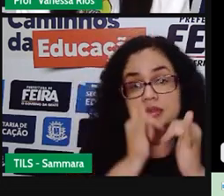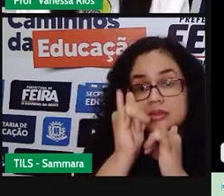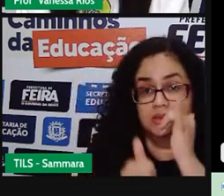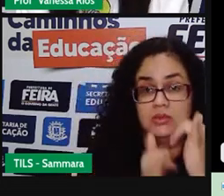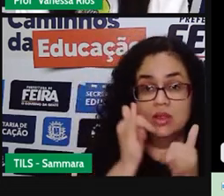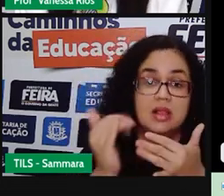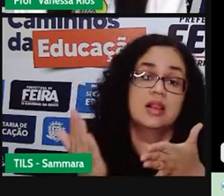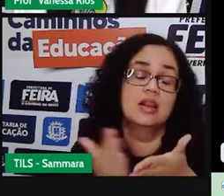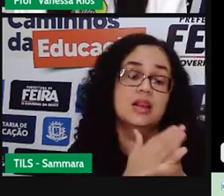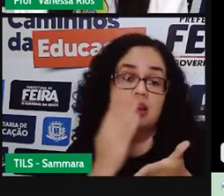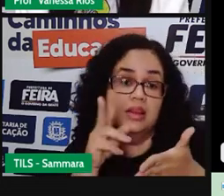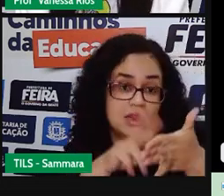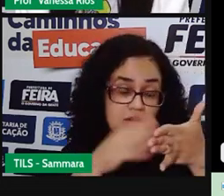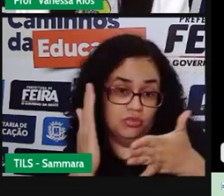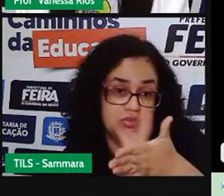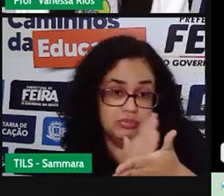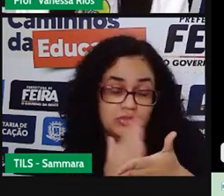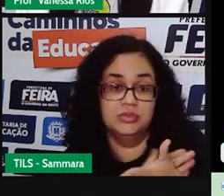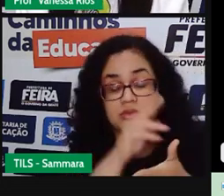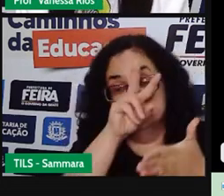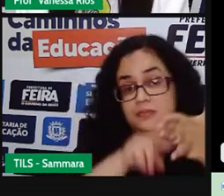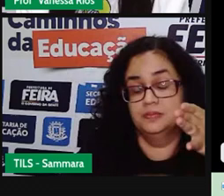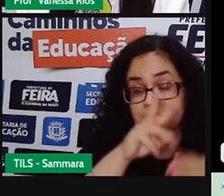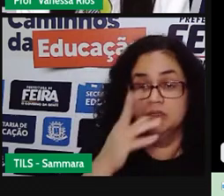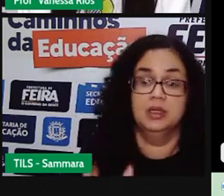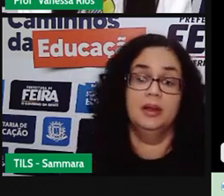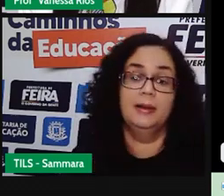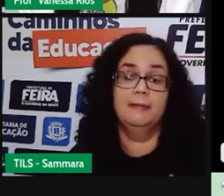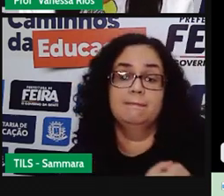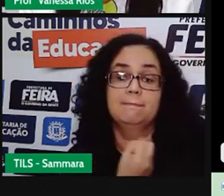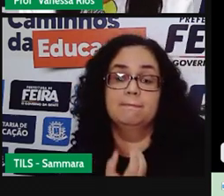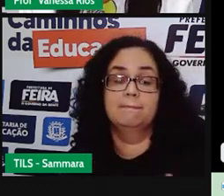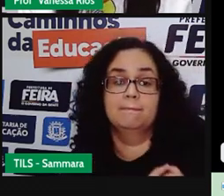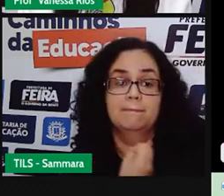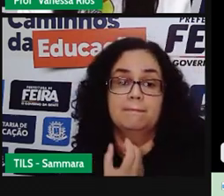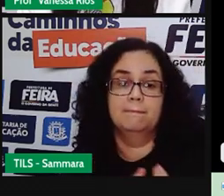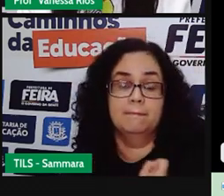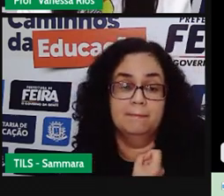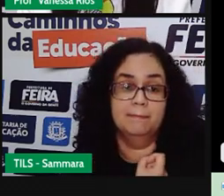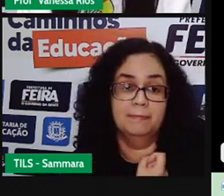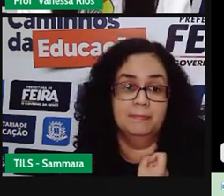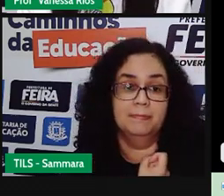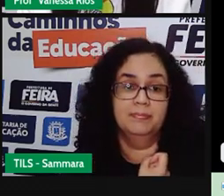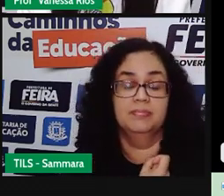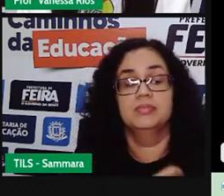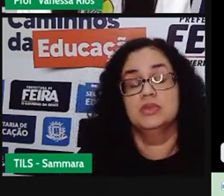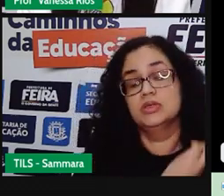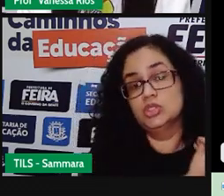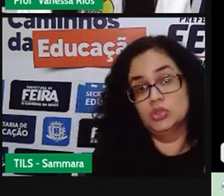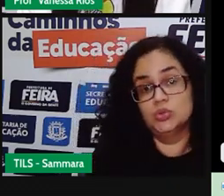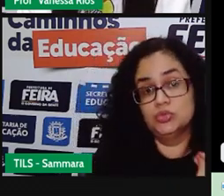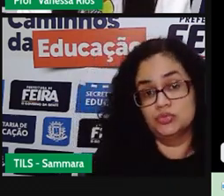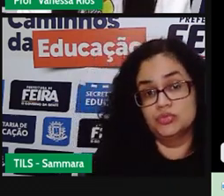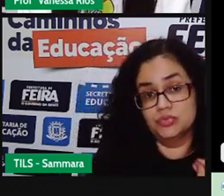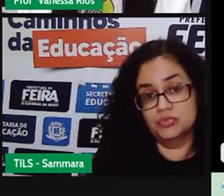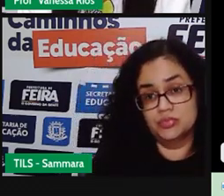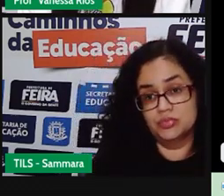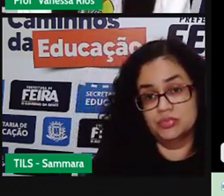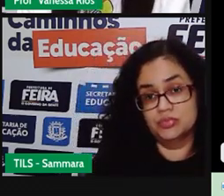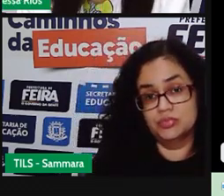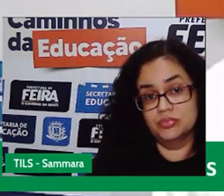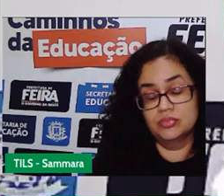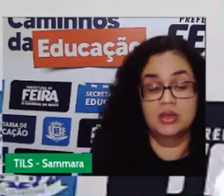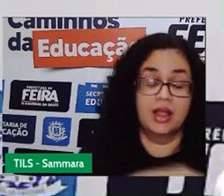que faz parte do seu cotidiano. São leituras muito prazerosas de fazer. A gente não deve esquecer que os poemas aí